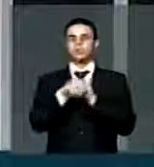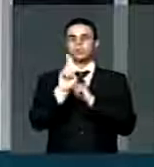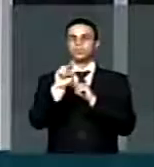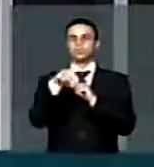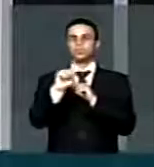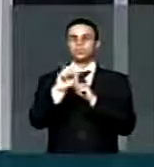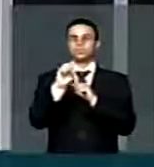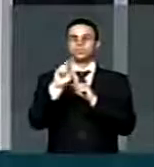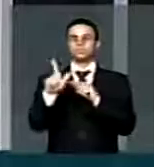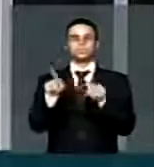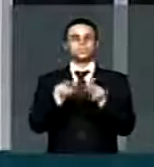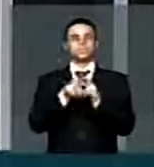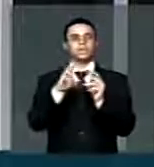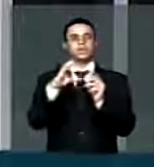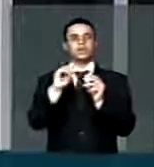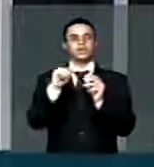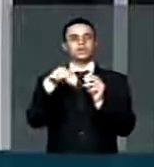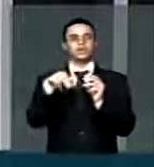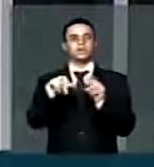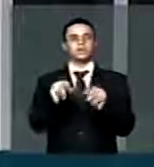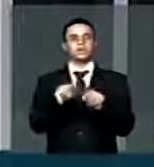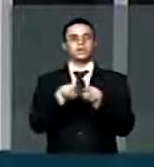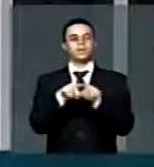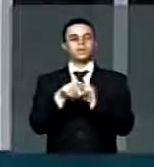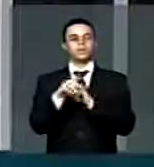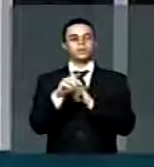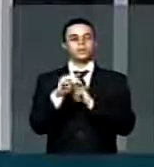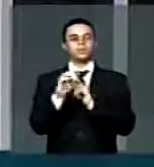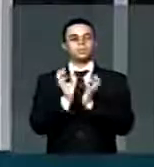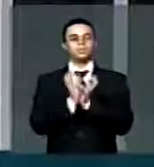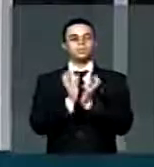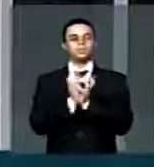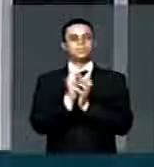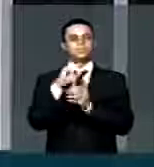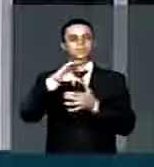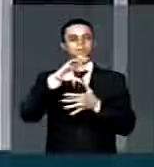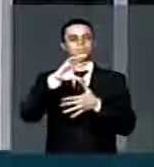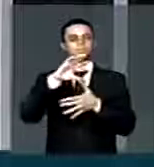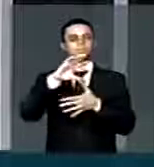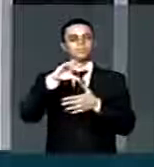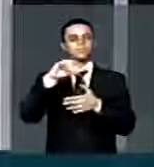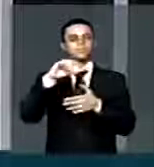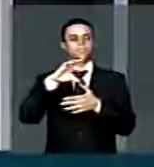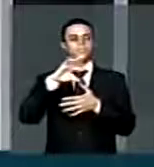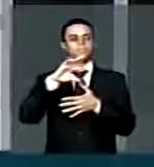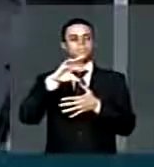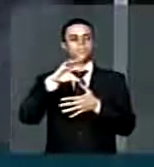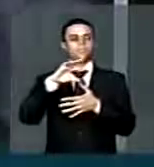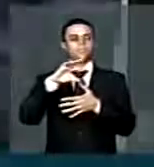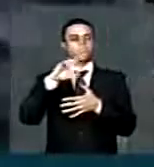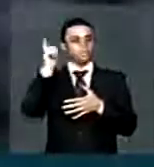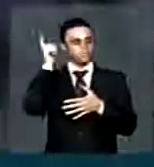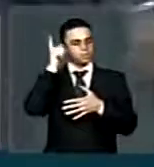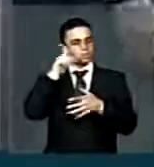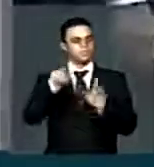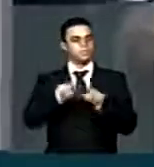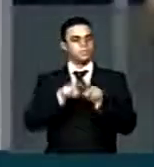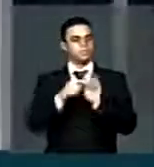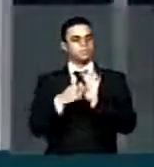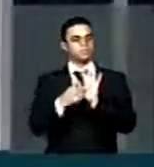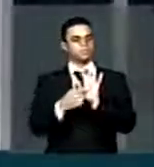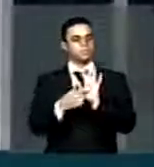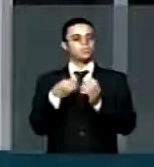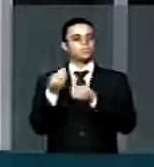Caribe, CAN, Comunidade Andina e SICA, Comunidade da América Central, também demonstraram seus